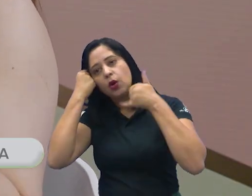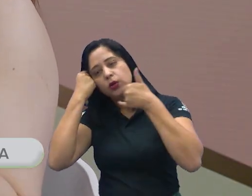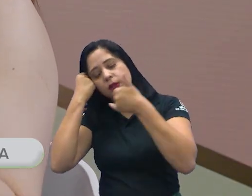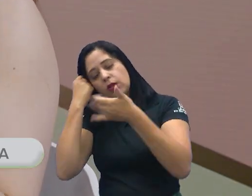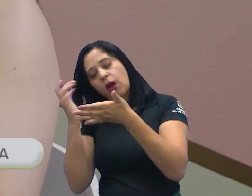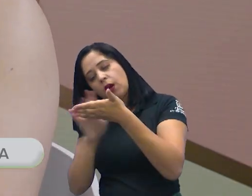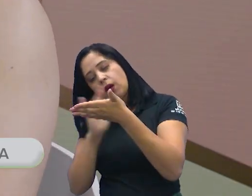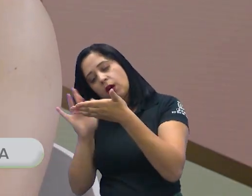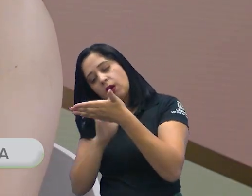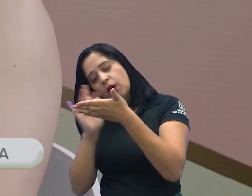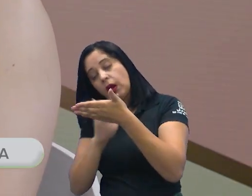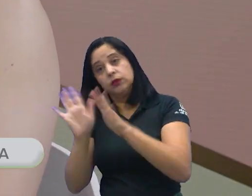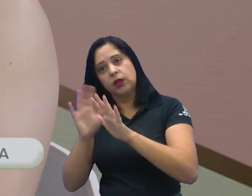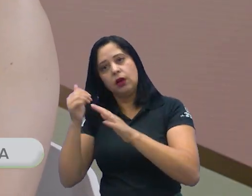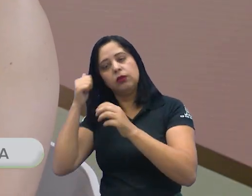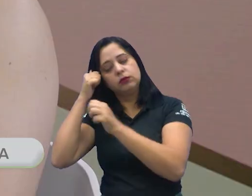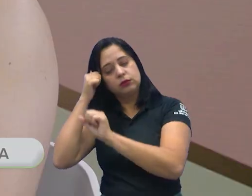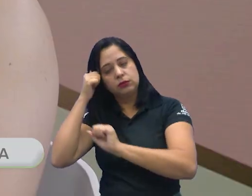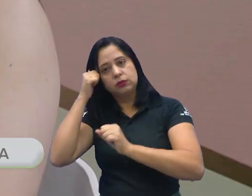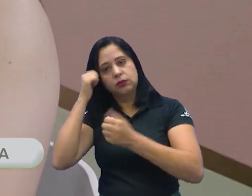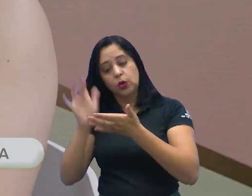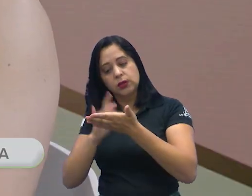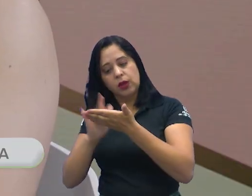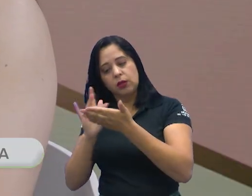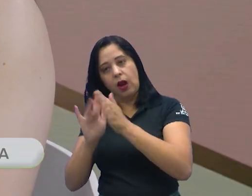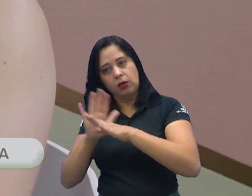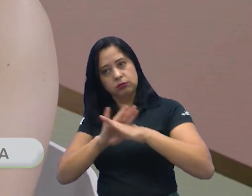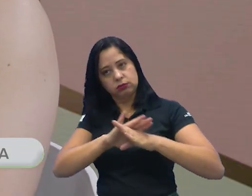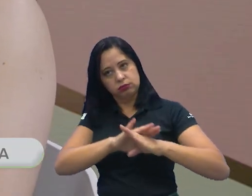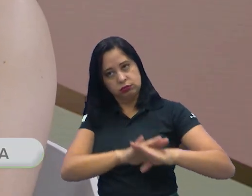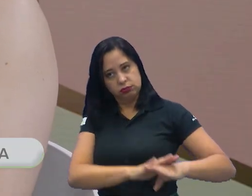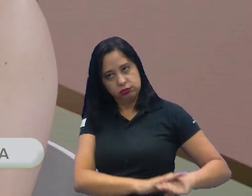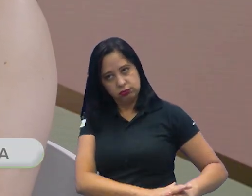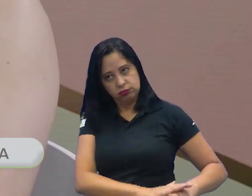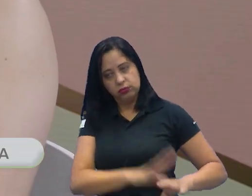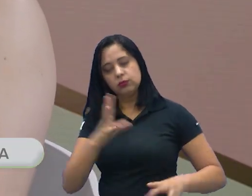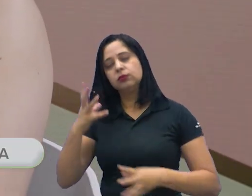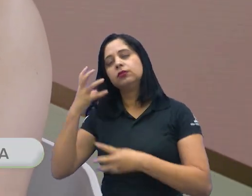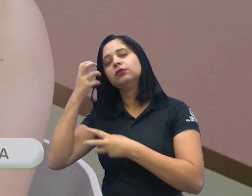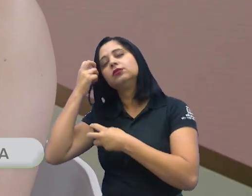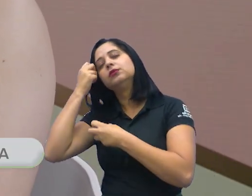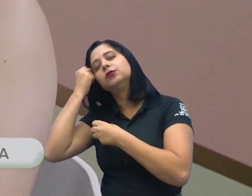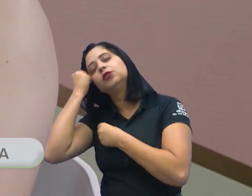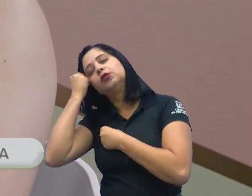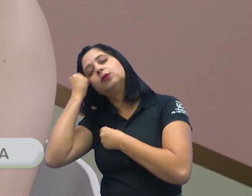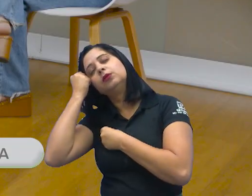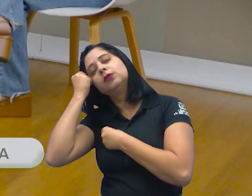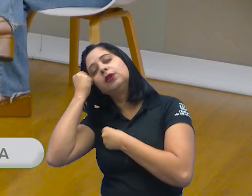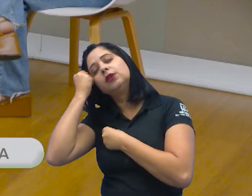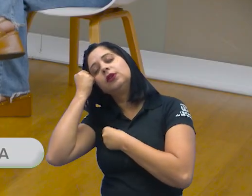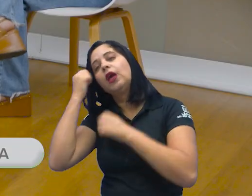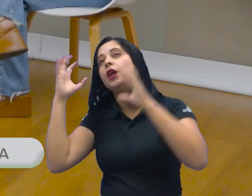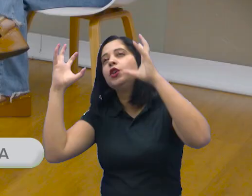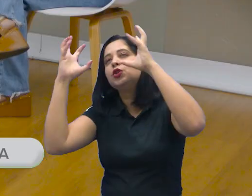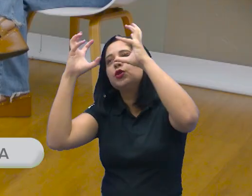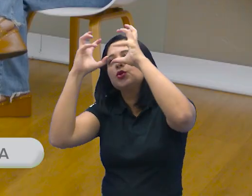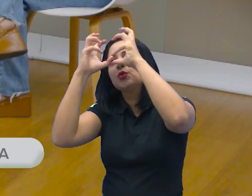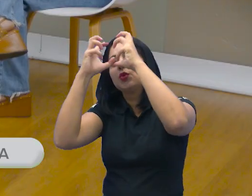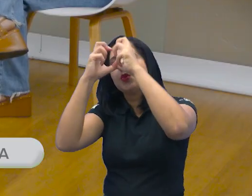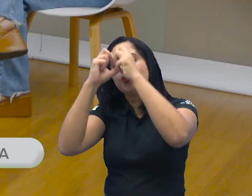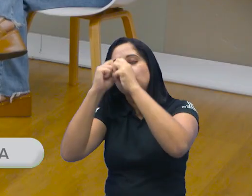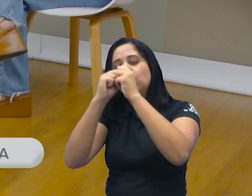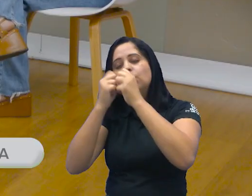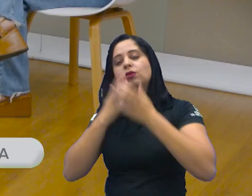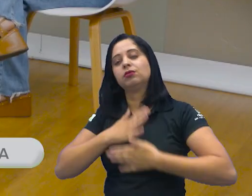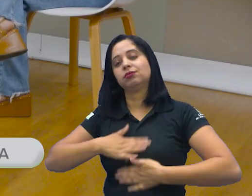vezes até um tampão de olho ajuda bastante para você ter esse sono restaurador, conseguir começar a sua rotina novamente no outro dia.